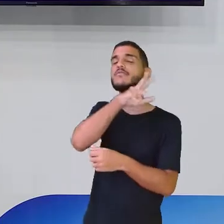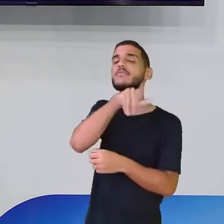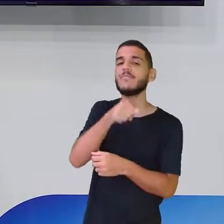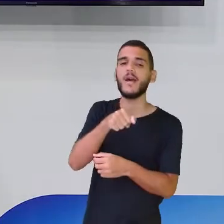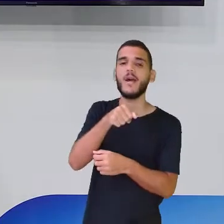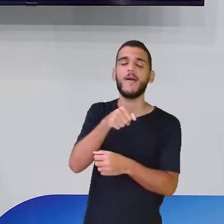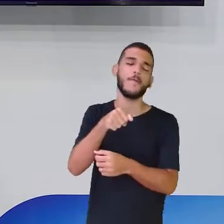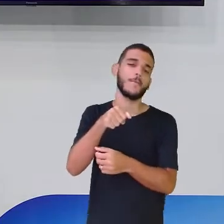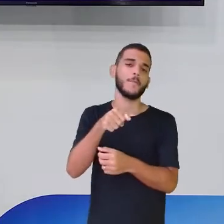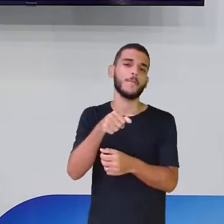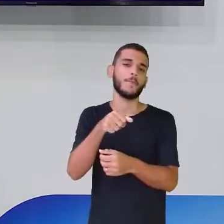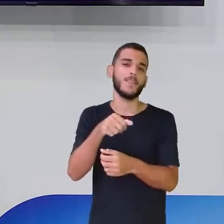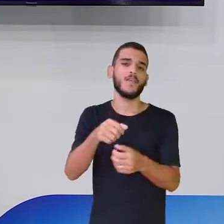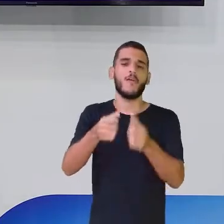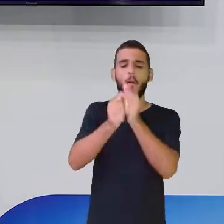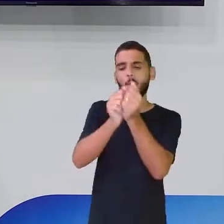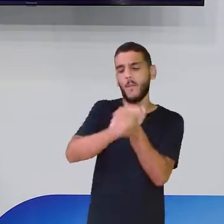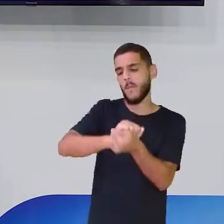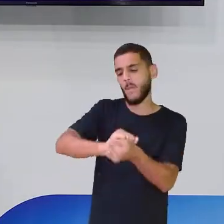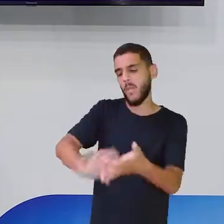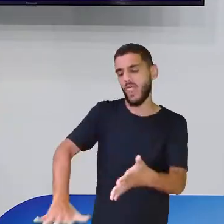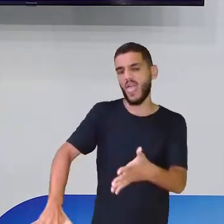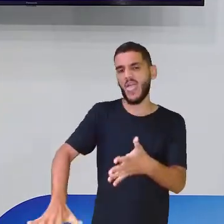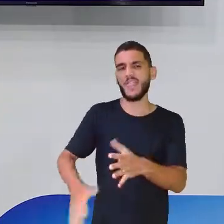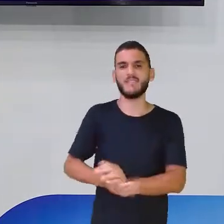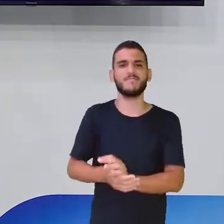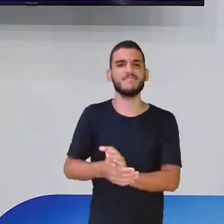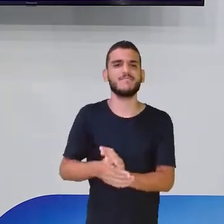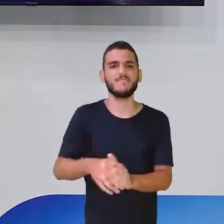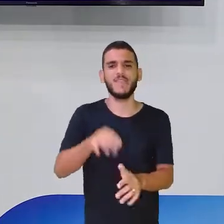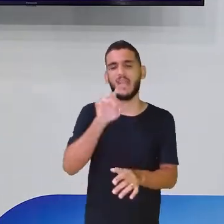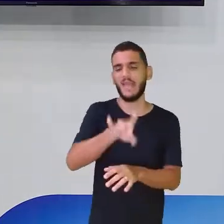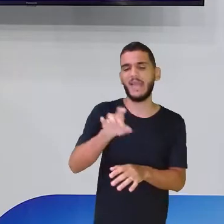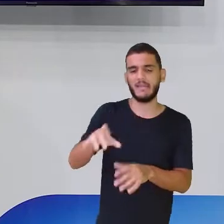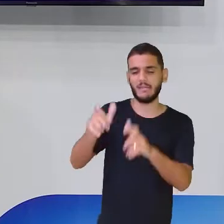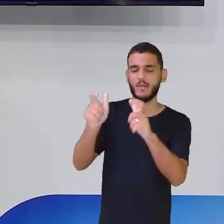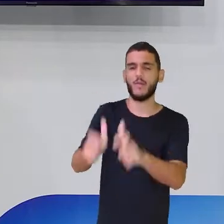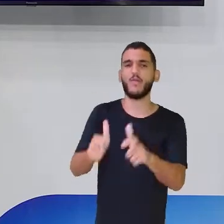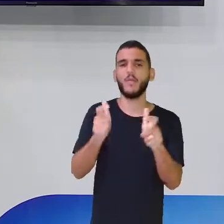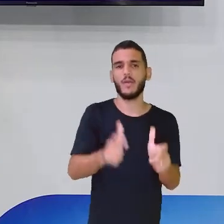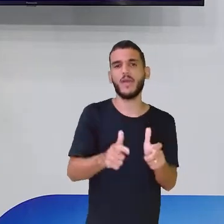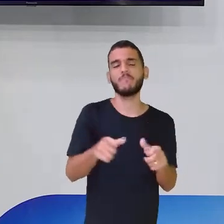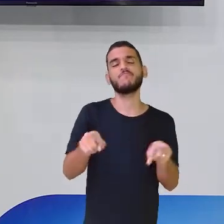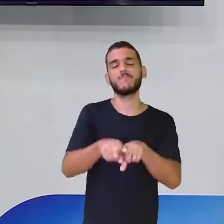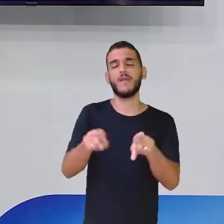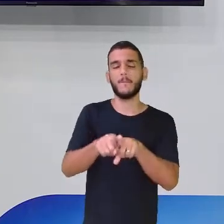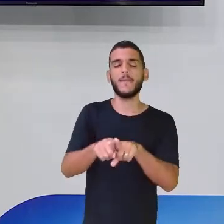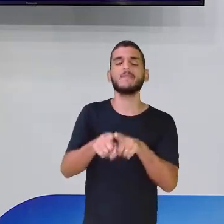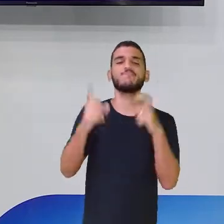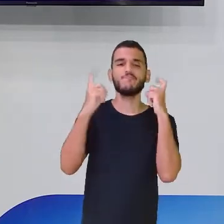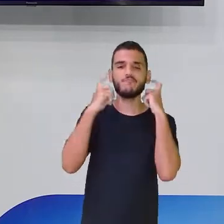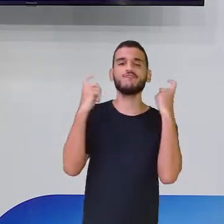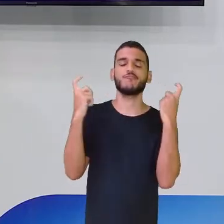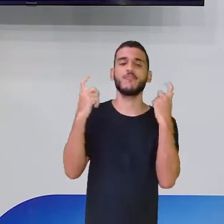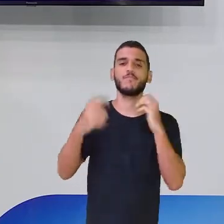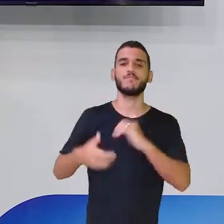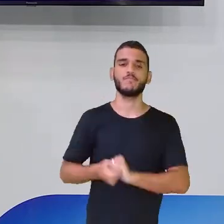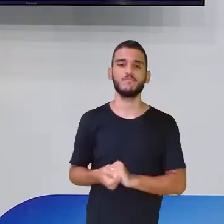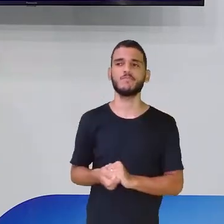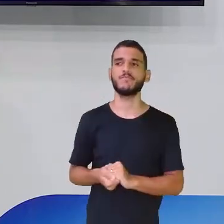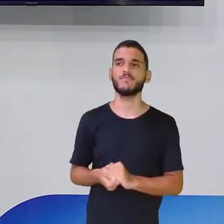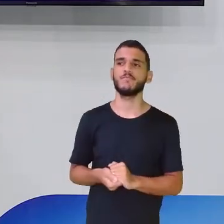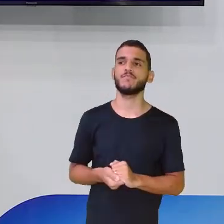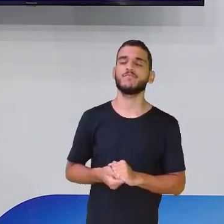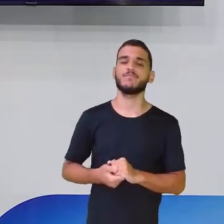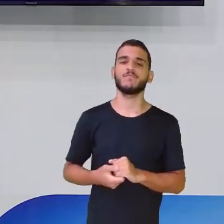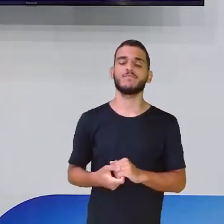ecossistemas que vão deixar de existir também em termos de som, de produção sonora e de intervenção